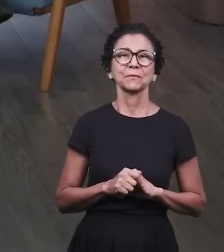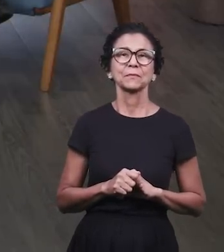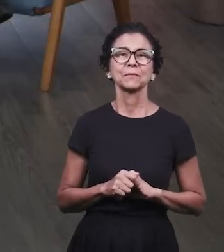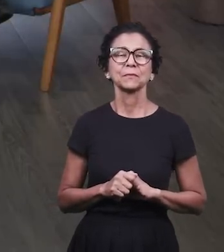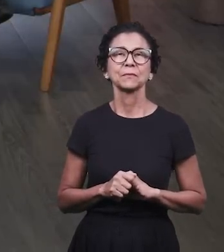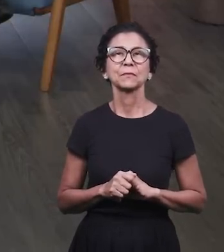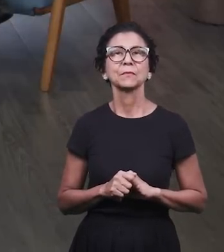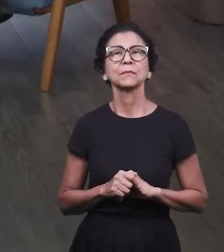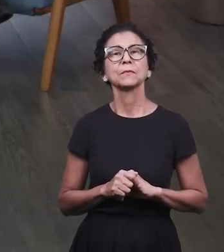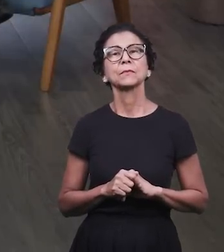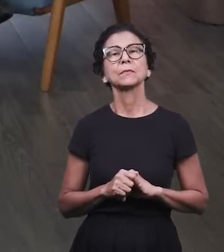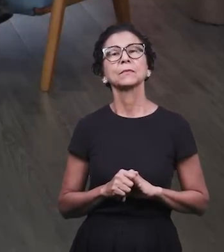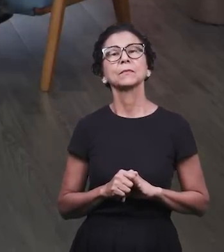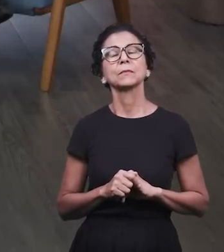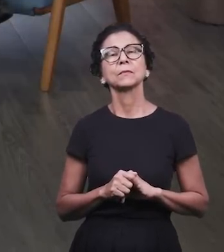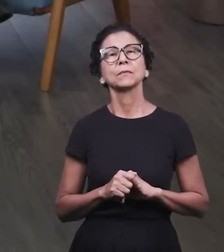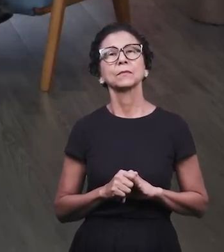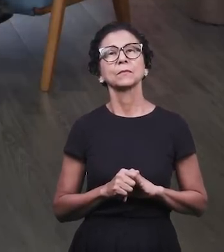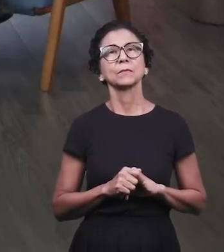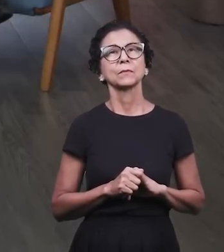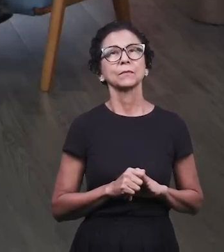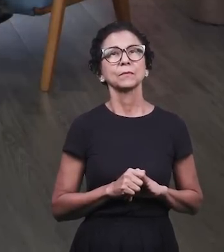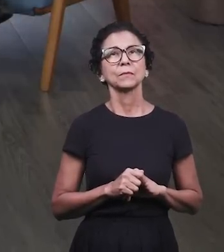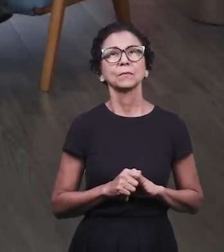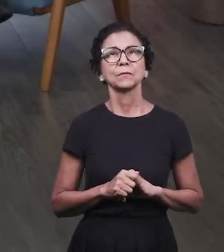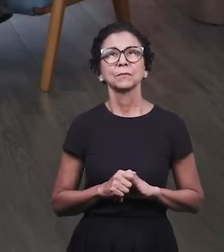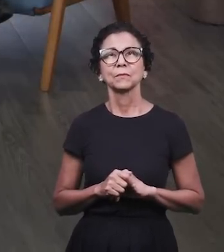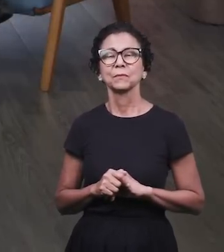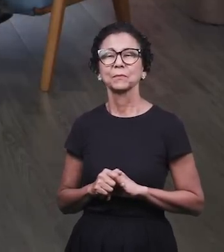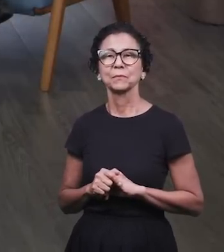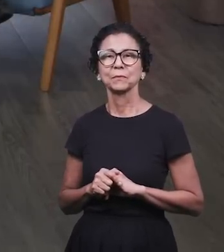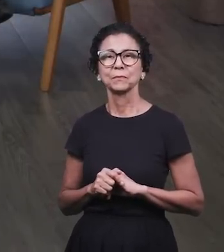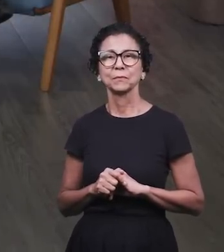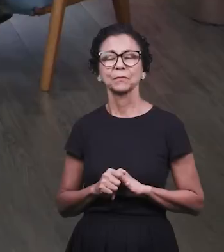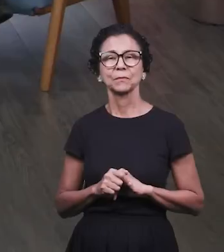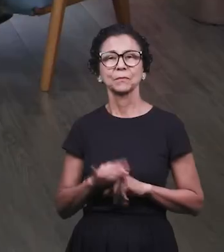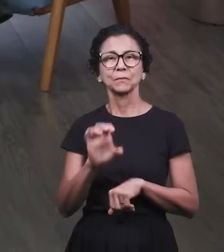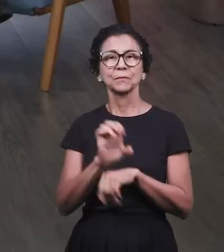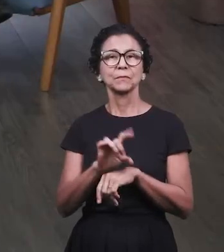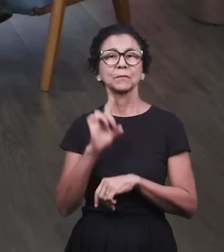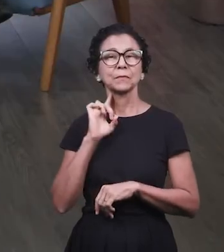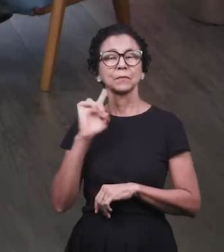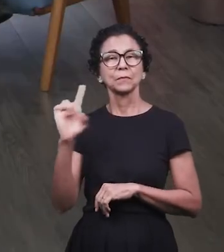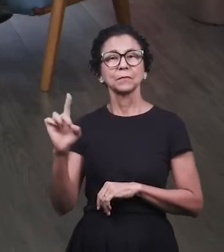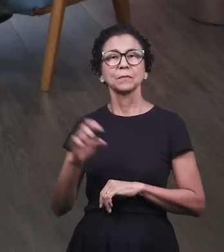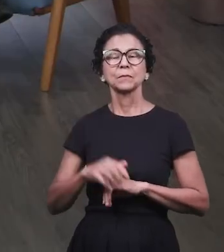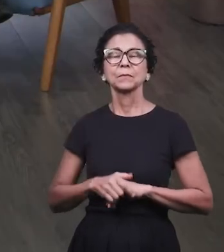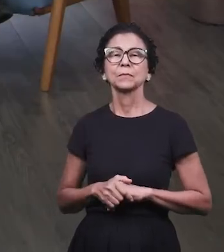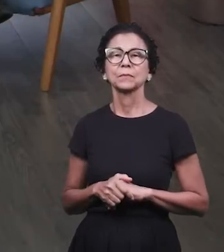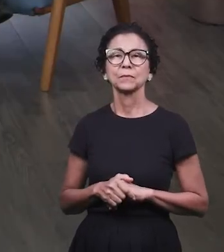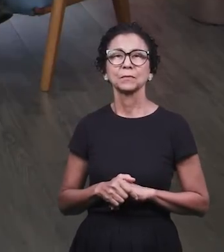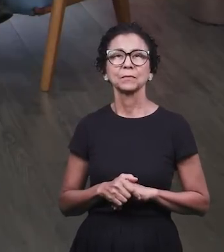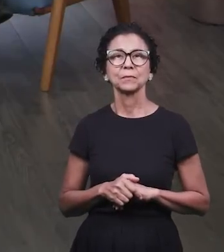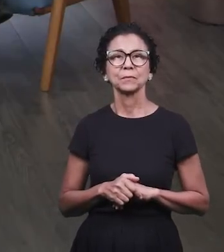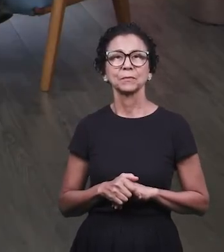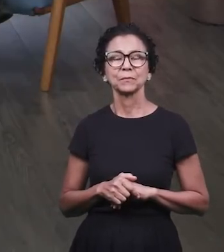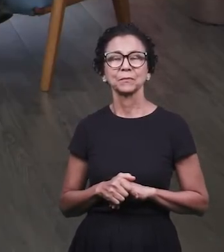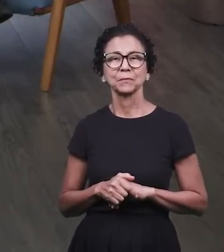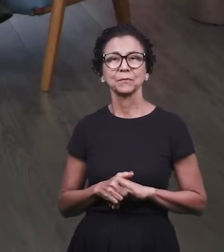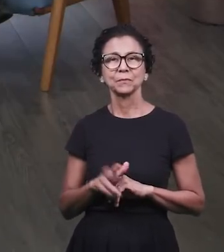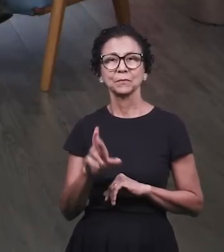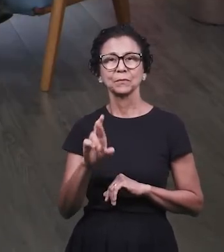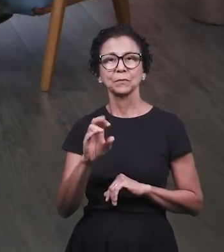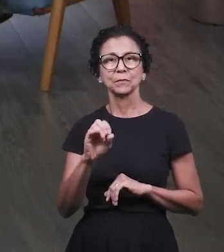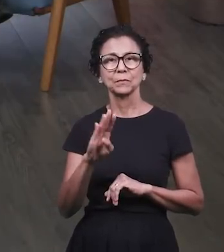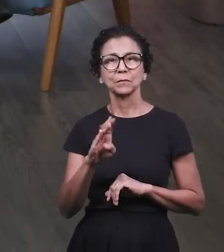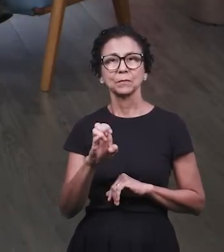nos foi enviada de Frei Inocêncio, da cidade de Frei Inocêncio, no estado de Minas Gerais, pelo nosso irmão Roberto